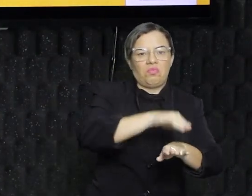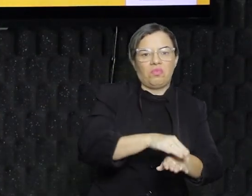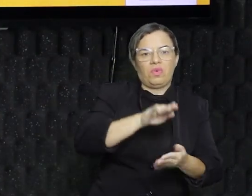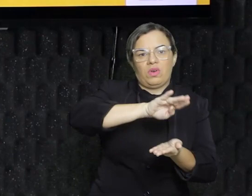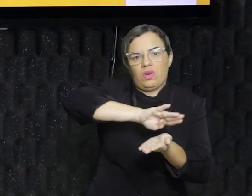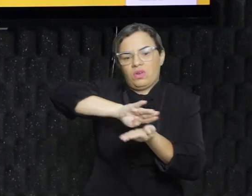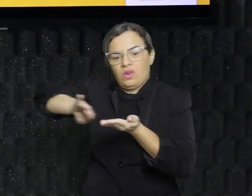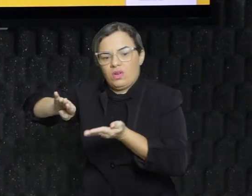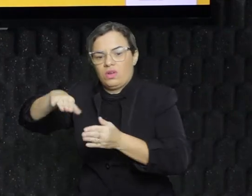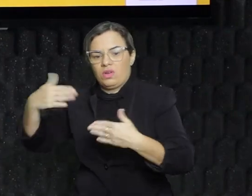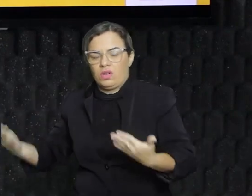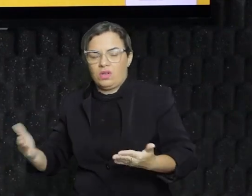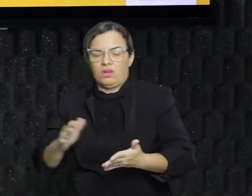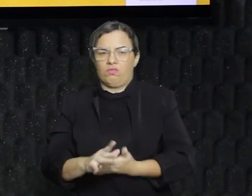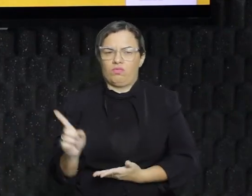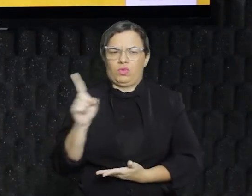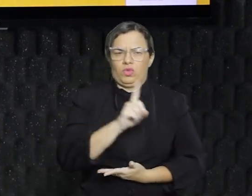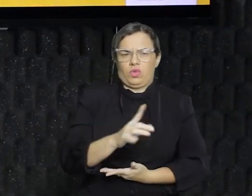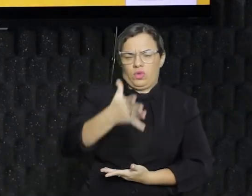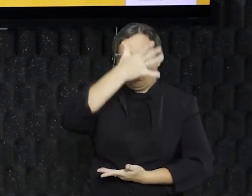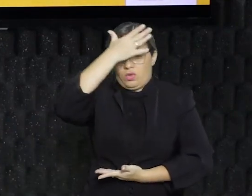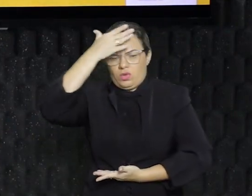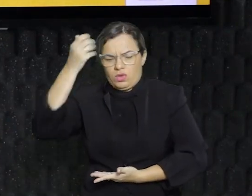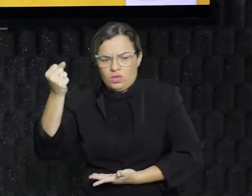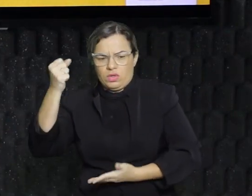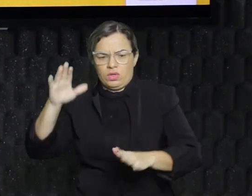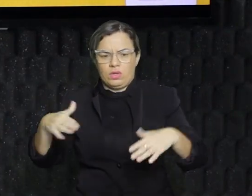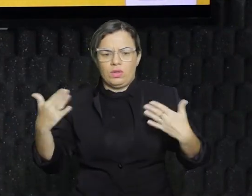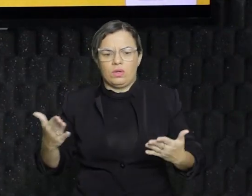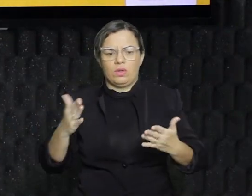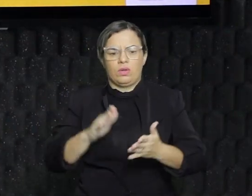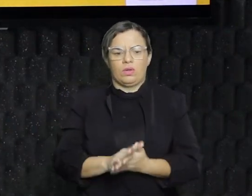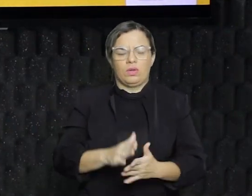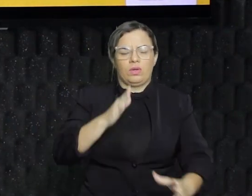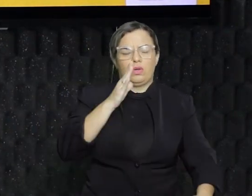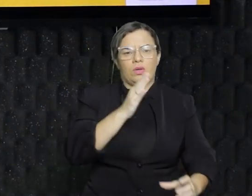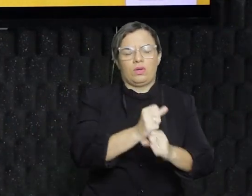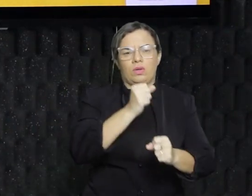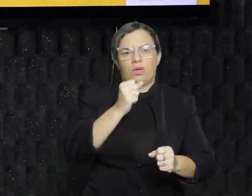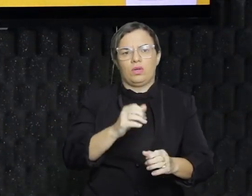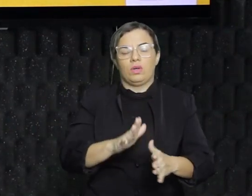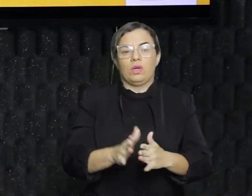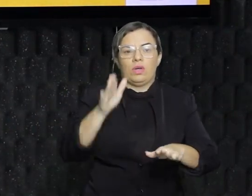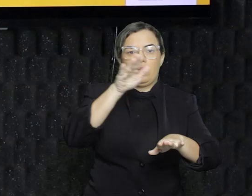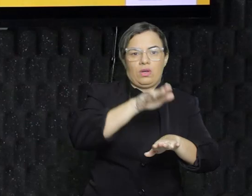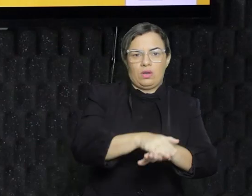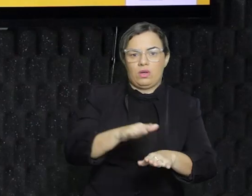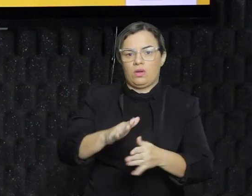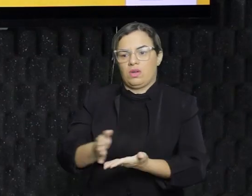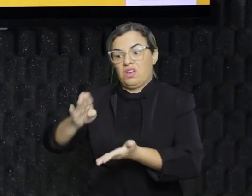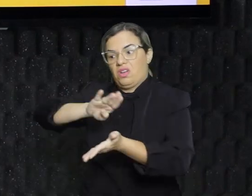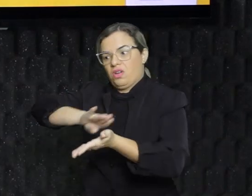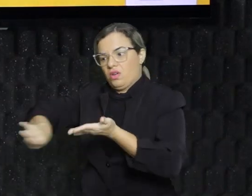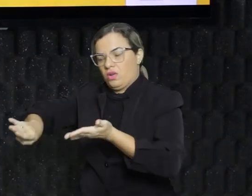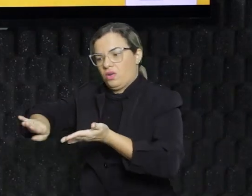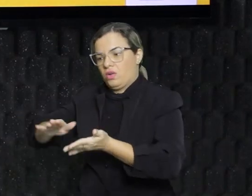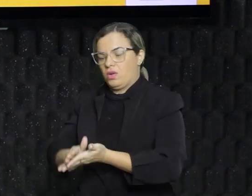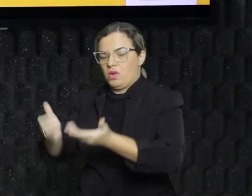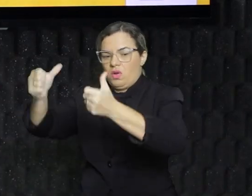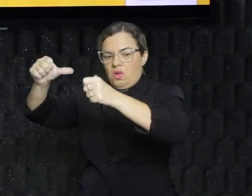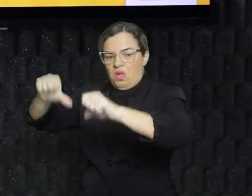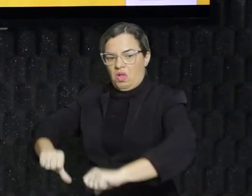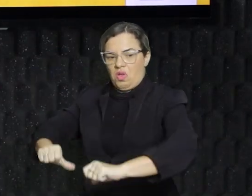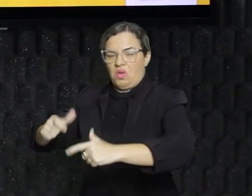processo excludente. Não esqueçam, ela inclui na possibilidade do lucro e ela exclui na possibilidade do prejuízo.